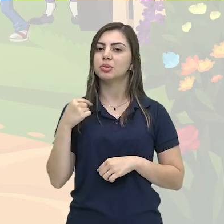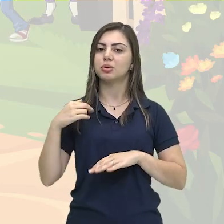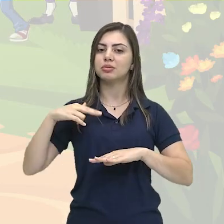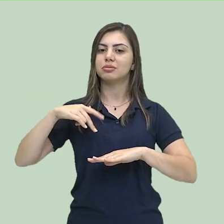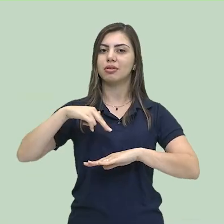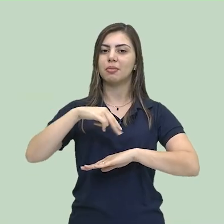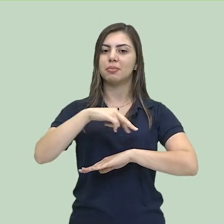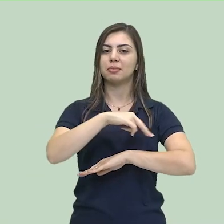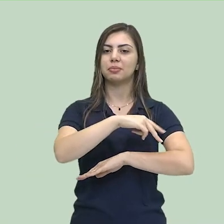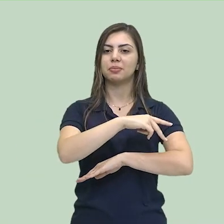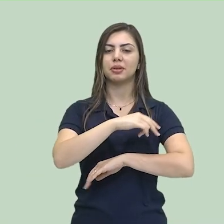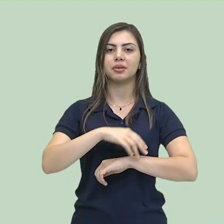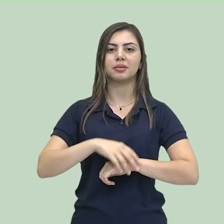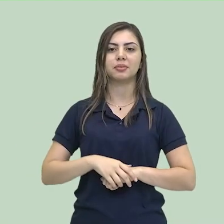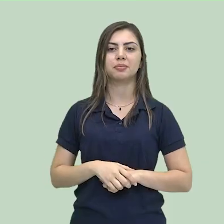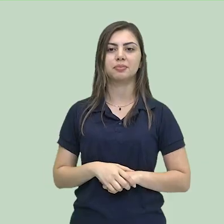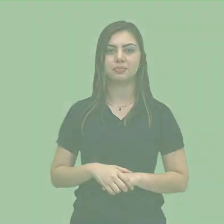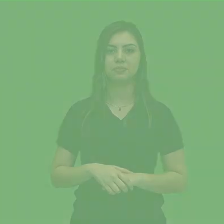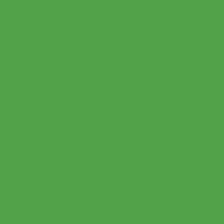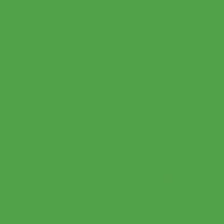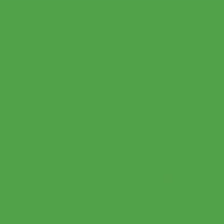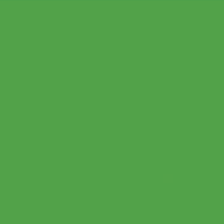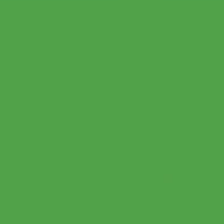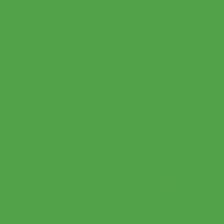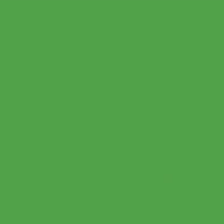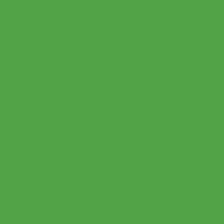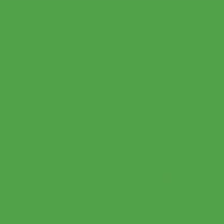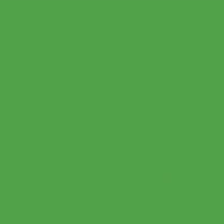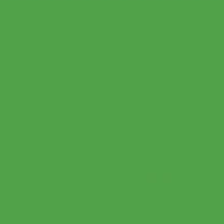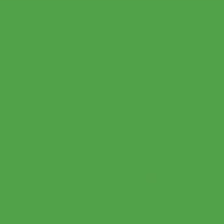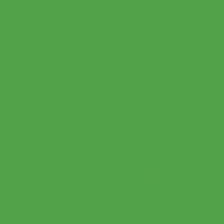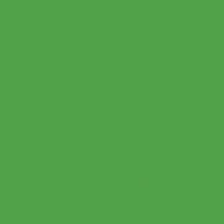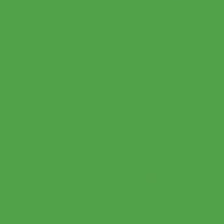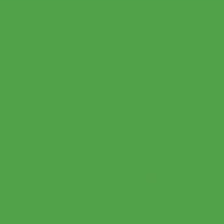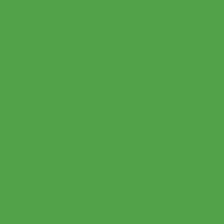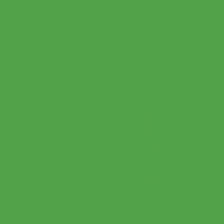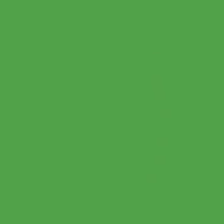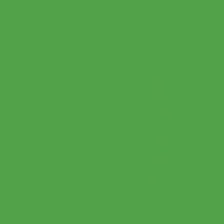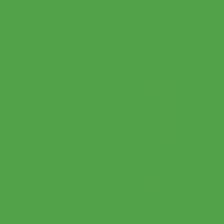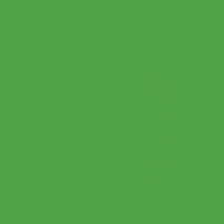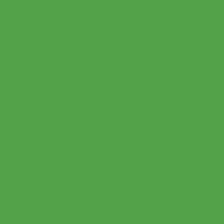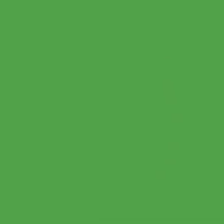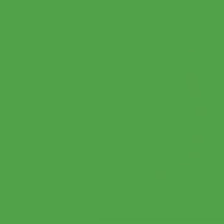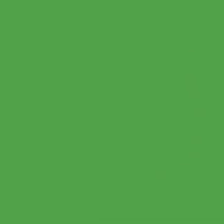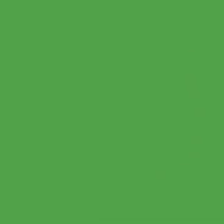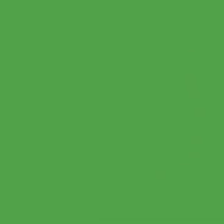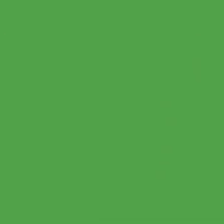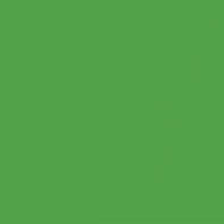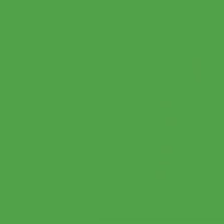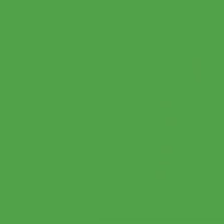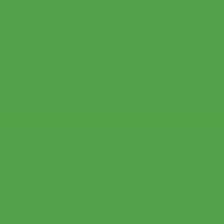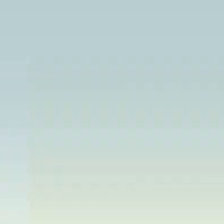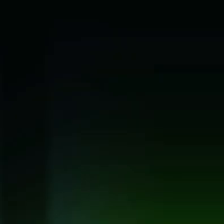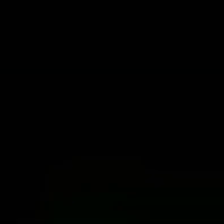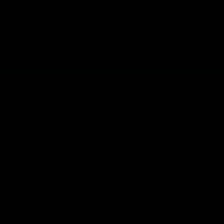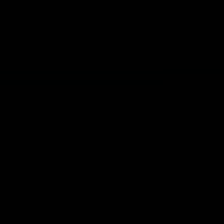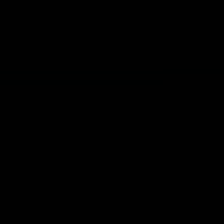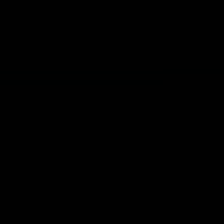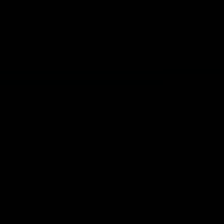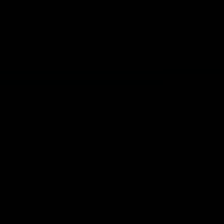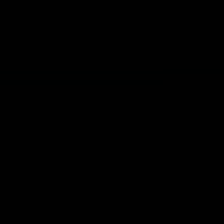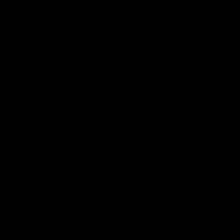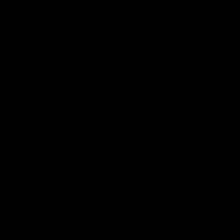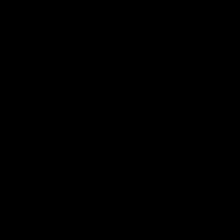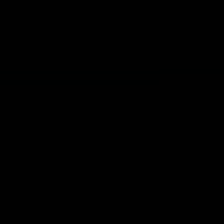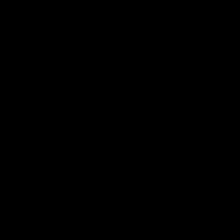caminhada. Então, observem aí o processo de caminhada, né? O fêmur, né,